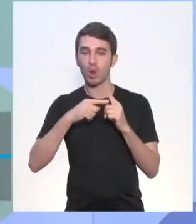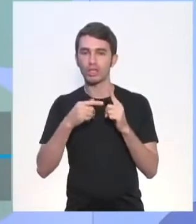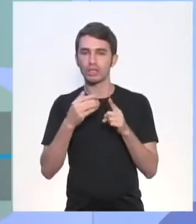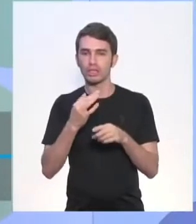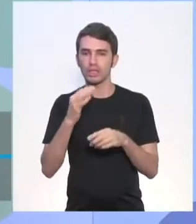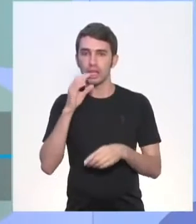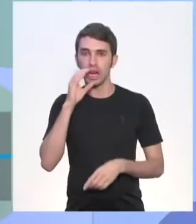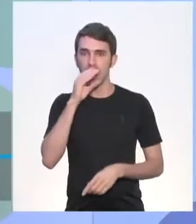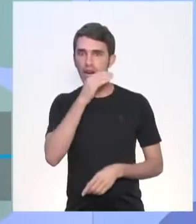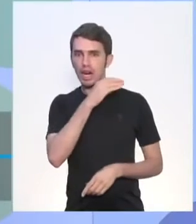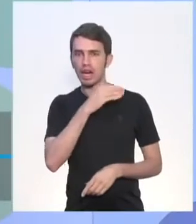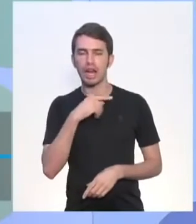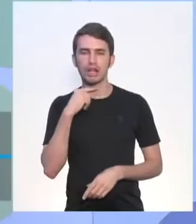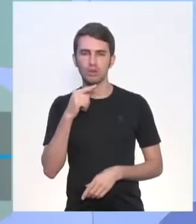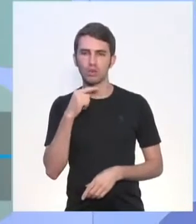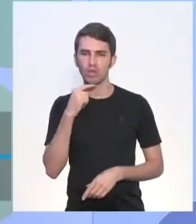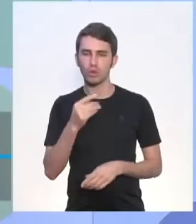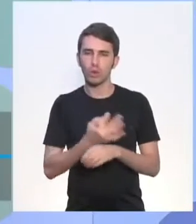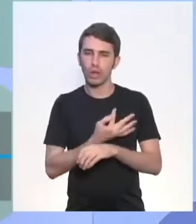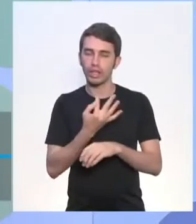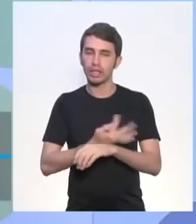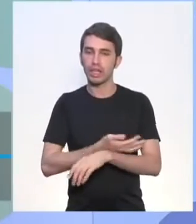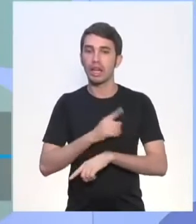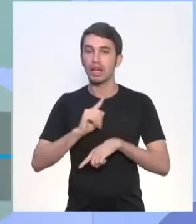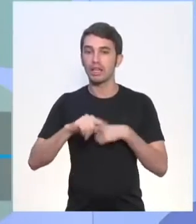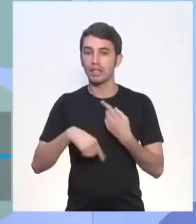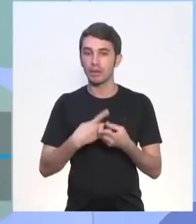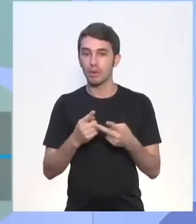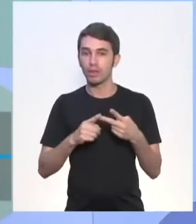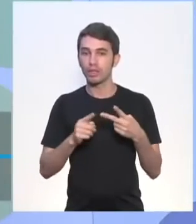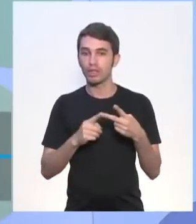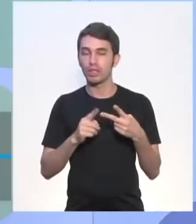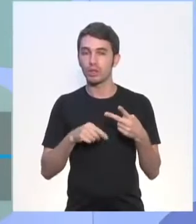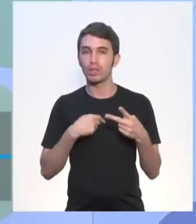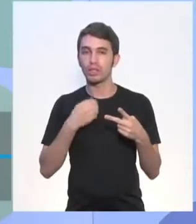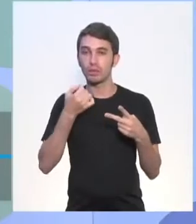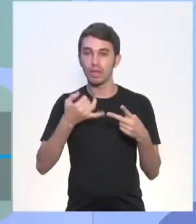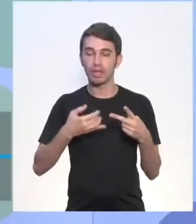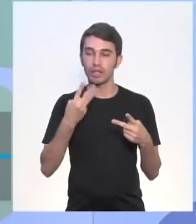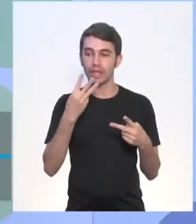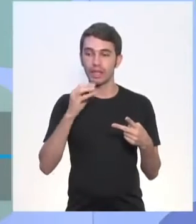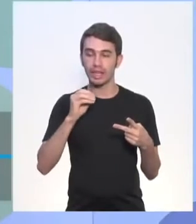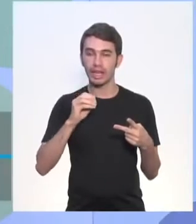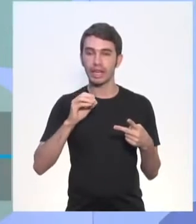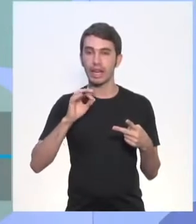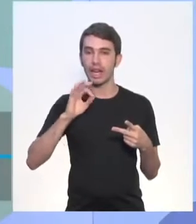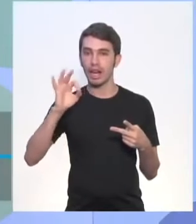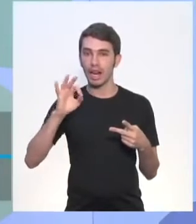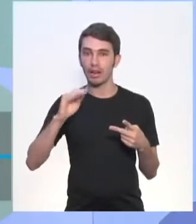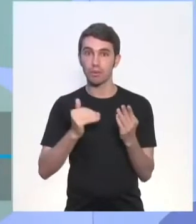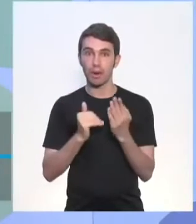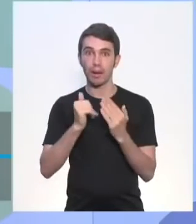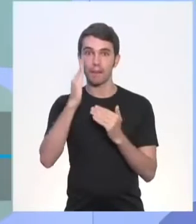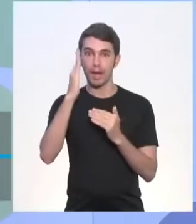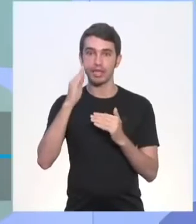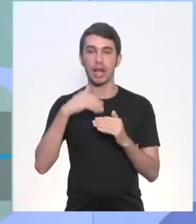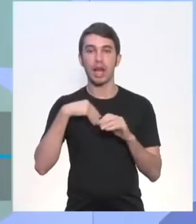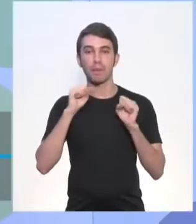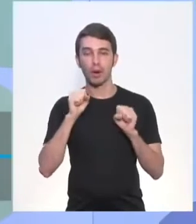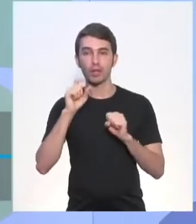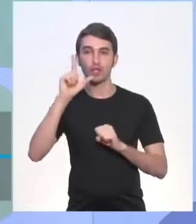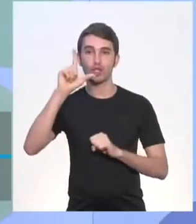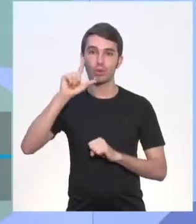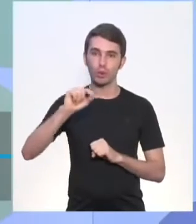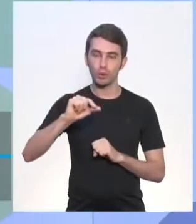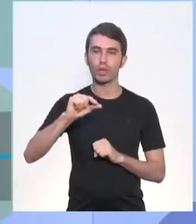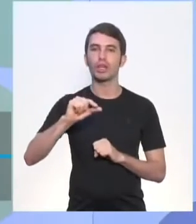graus já o eliminam. E na segunda, falando que temperaturas acima de 30 graus podem coibir um pouco,